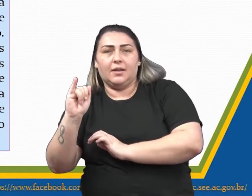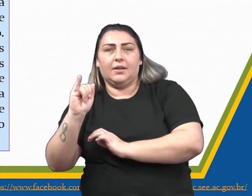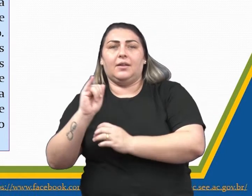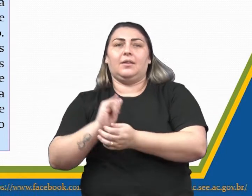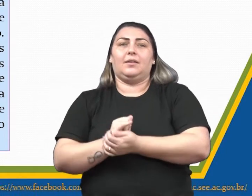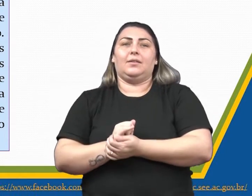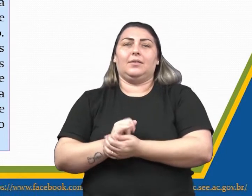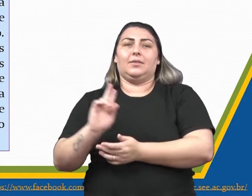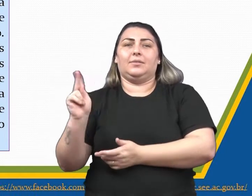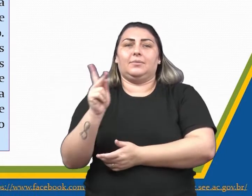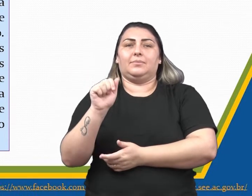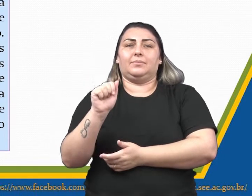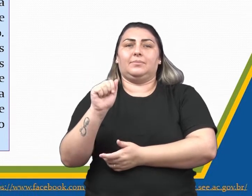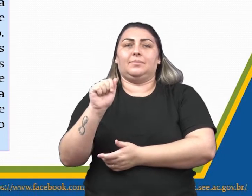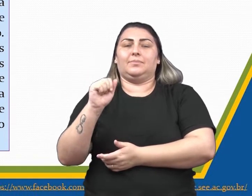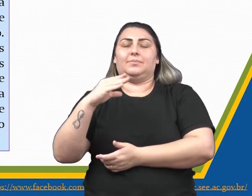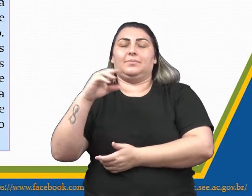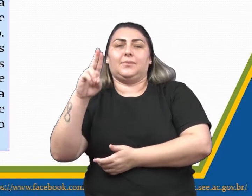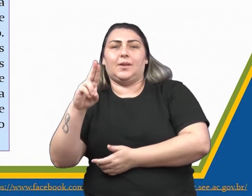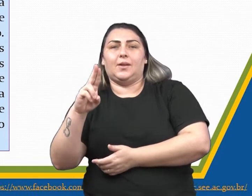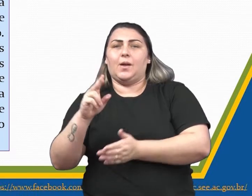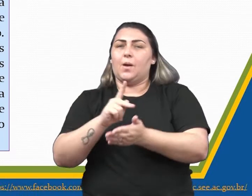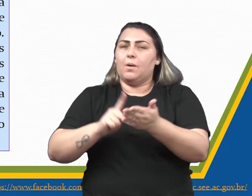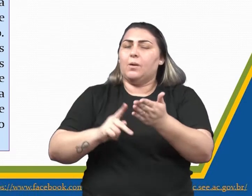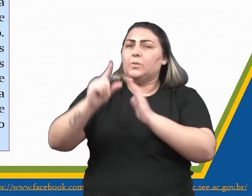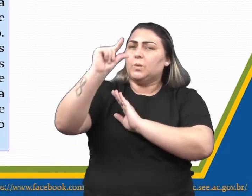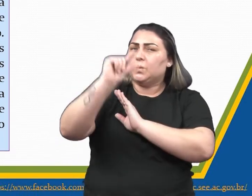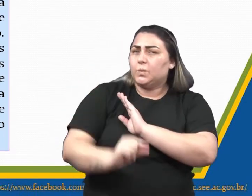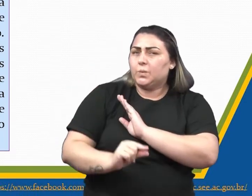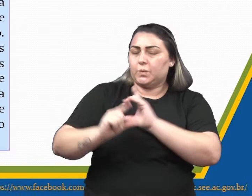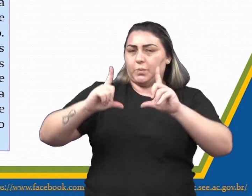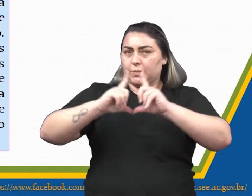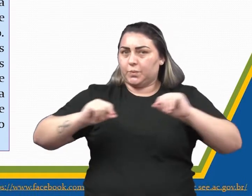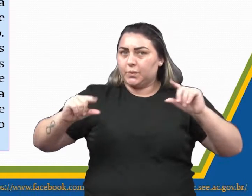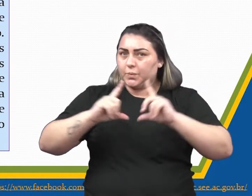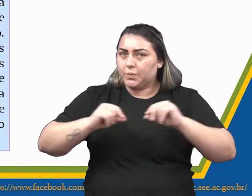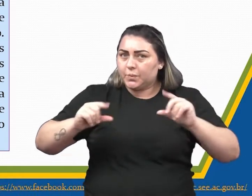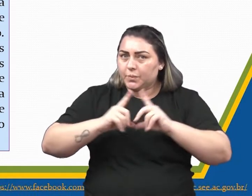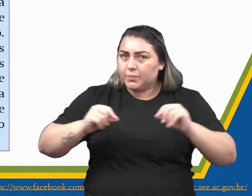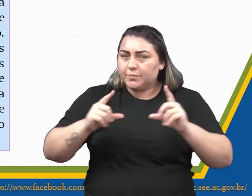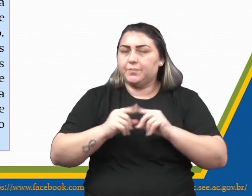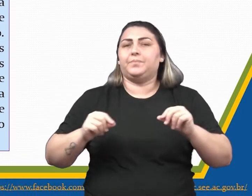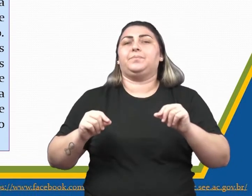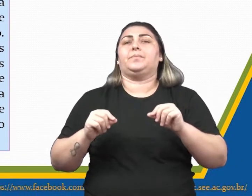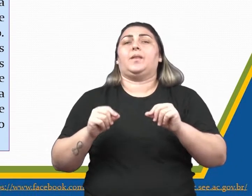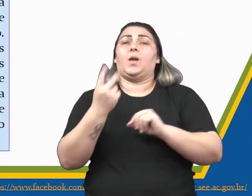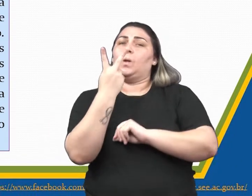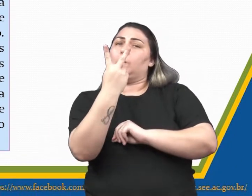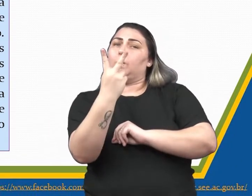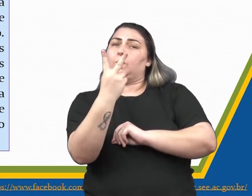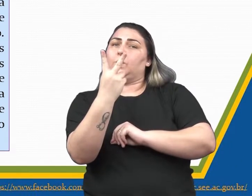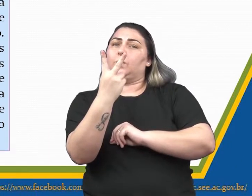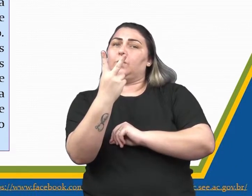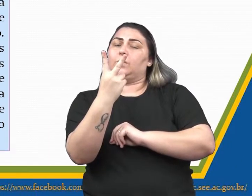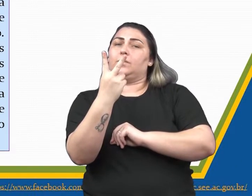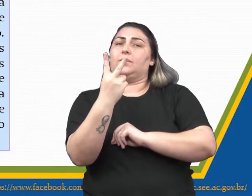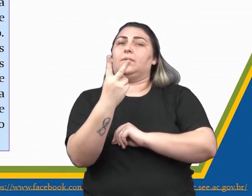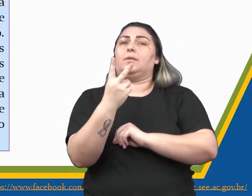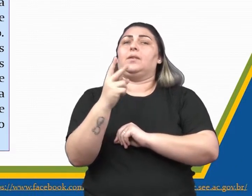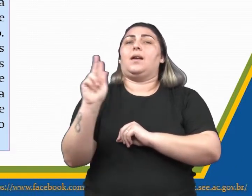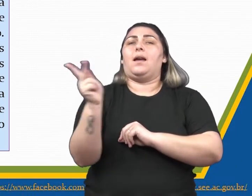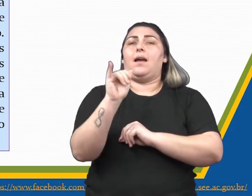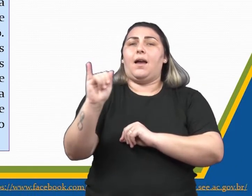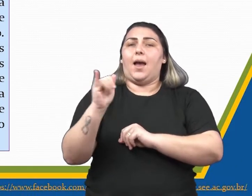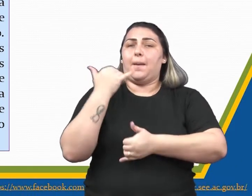ou haikai, é um poema curto de origem japonesa. A palavra haikai é formado por 2 termos. Ai,